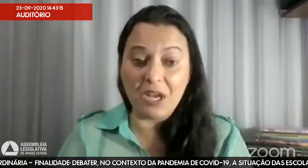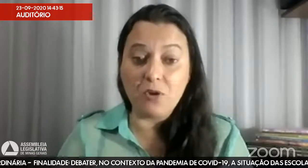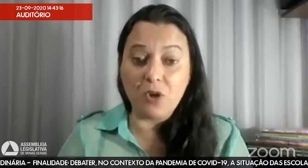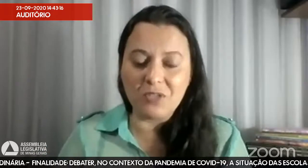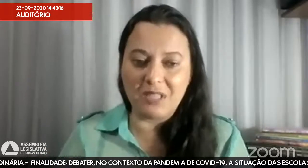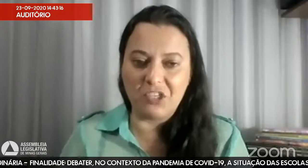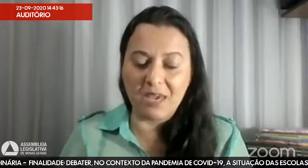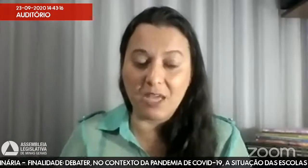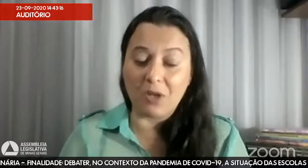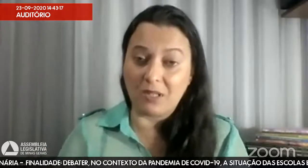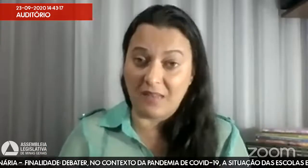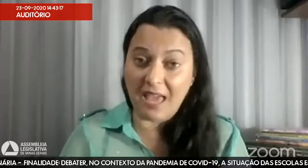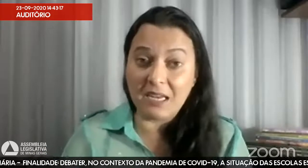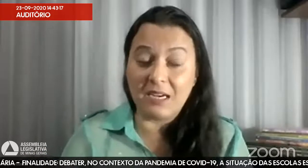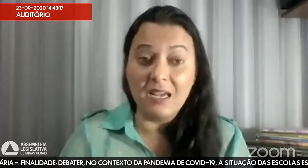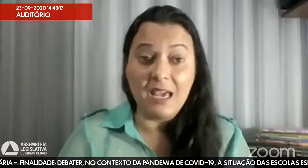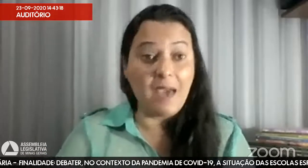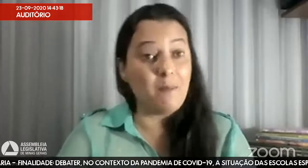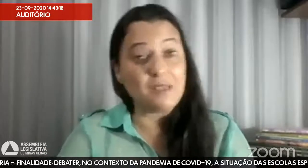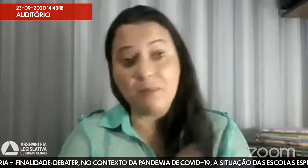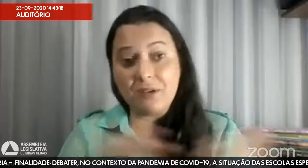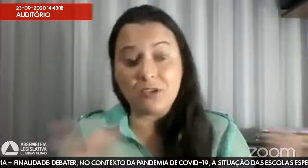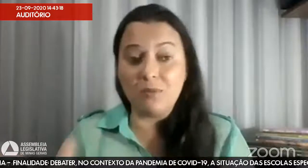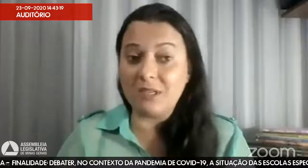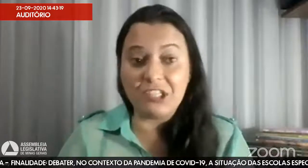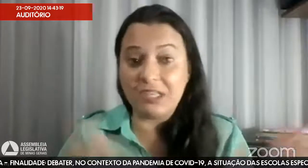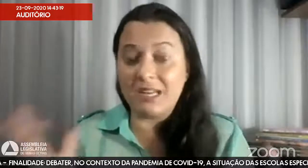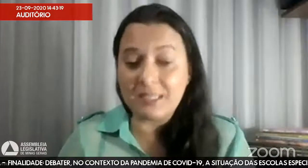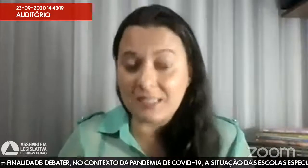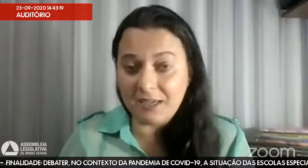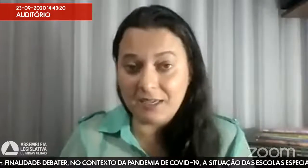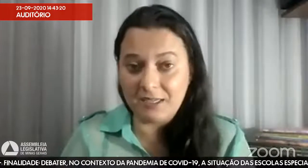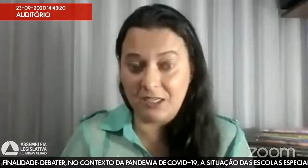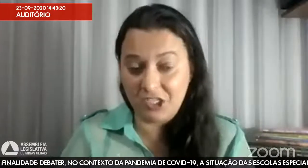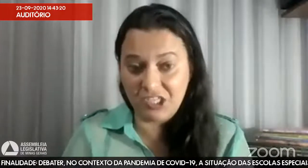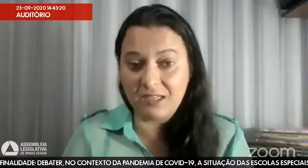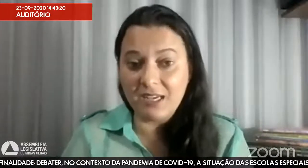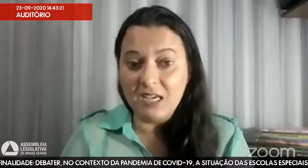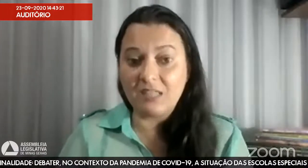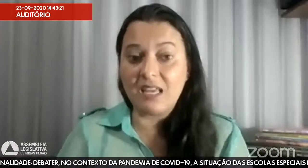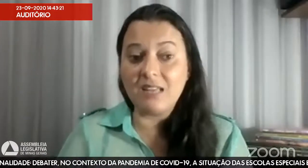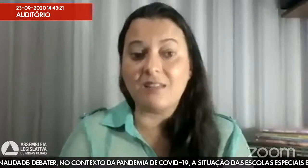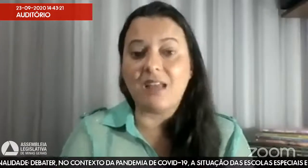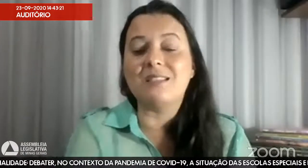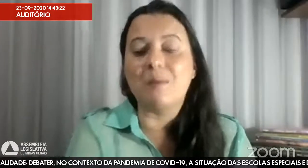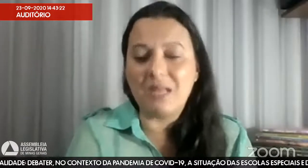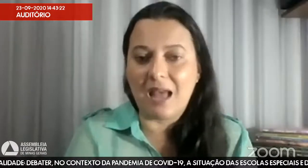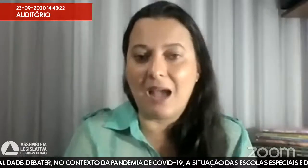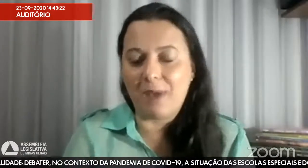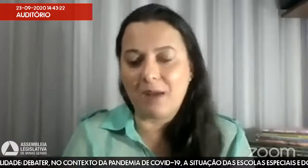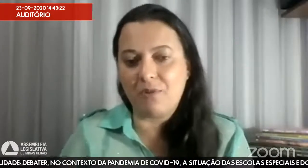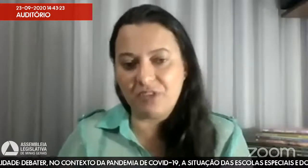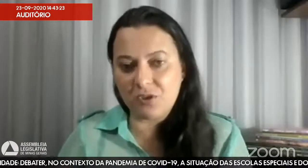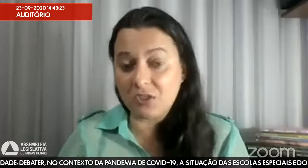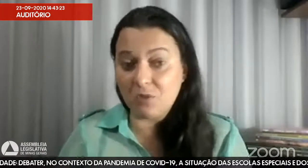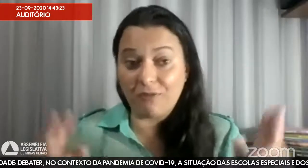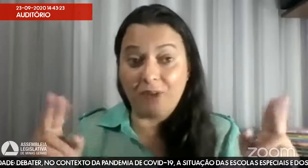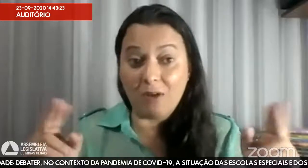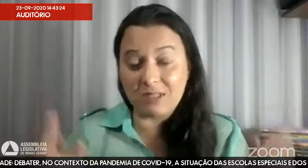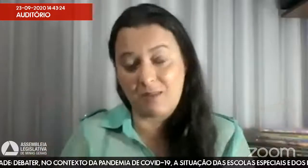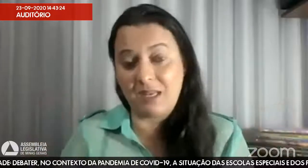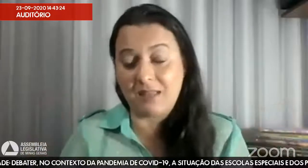Porque no nosso entendimento, a nota técnica é mais ou menos uma antiga lei sem aí, que tinha, né, que tenta dar estabilidade para professores,